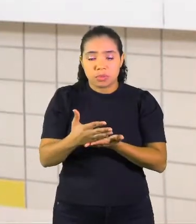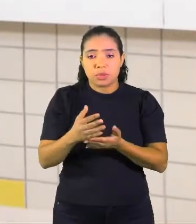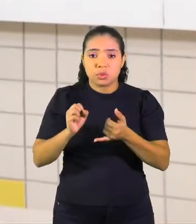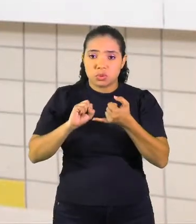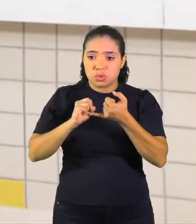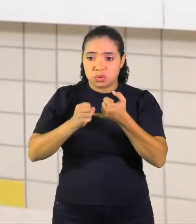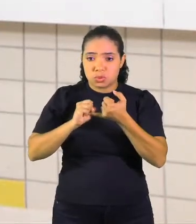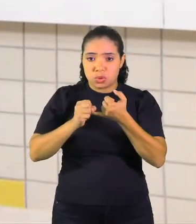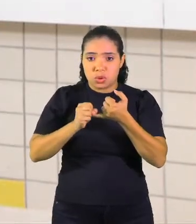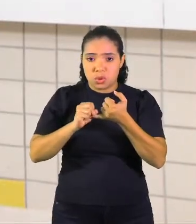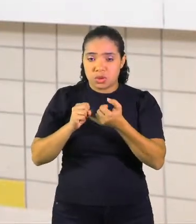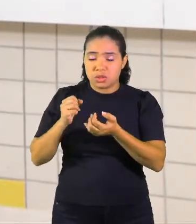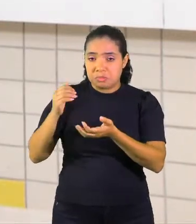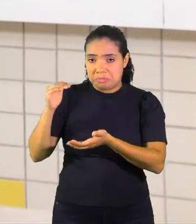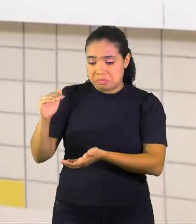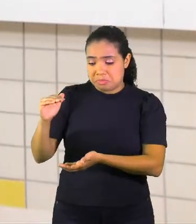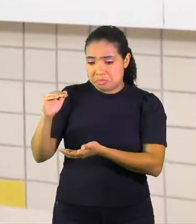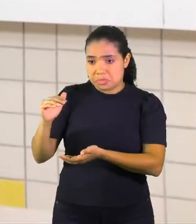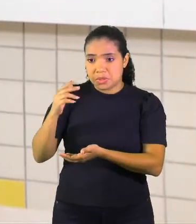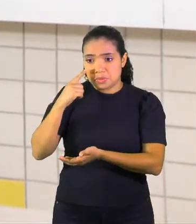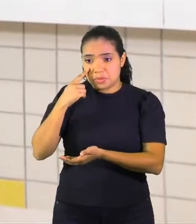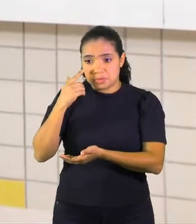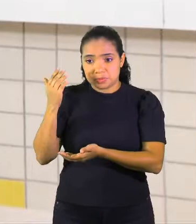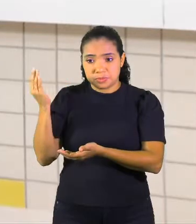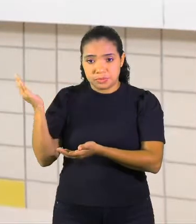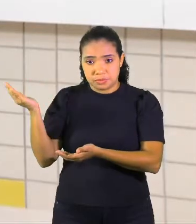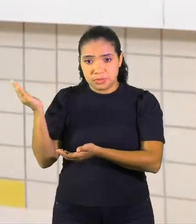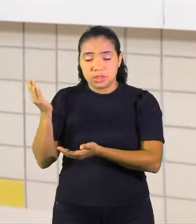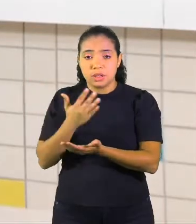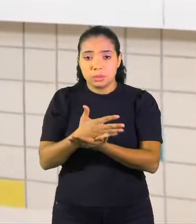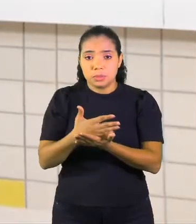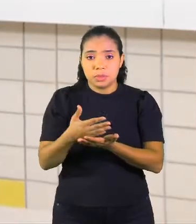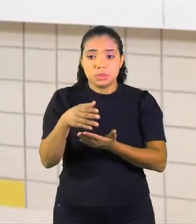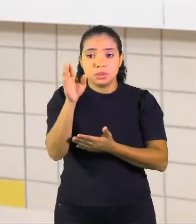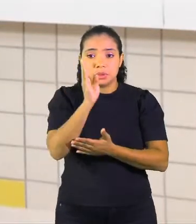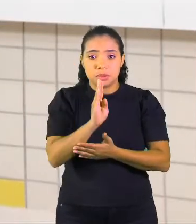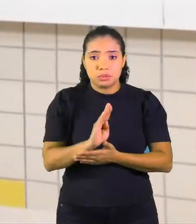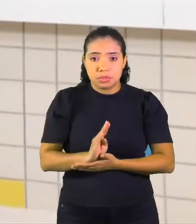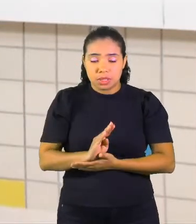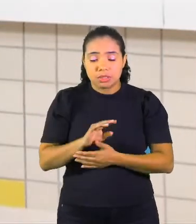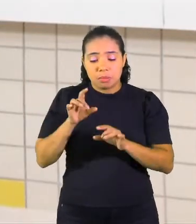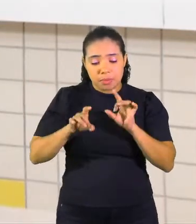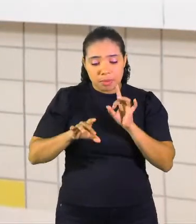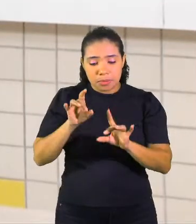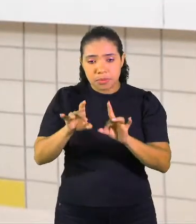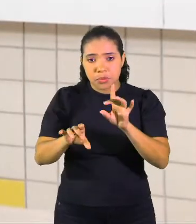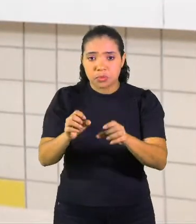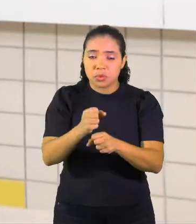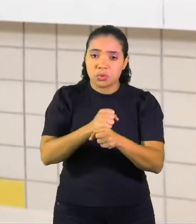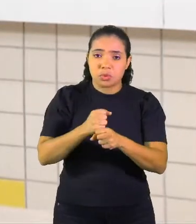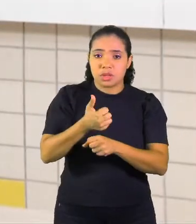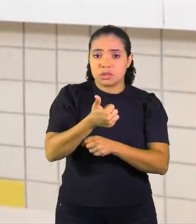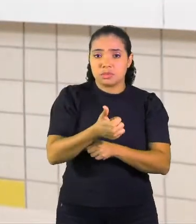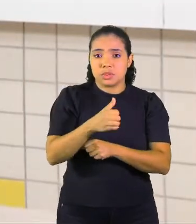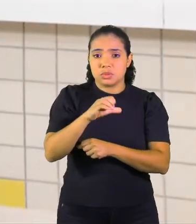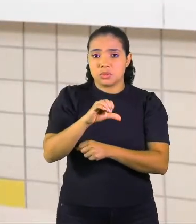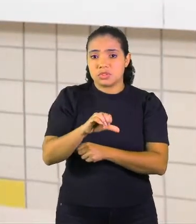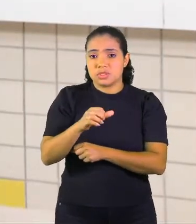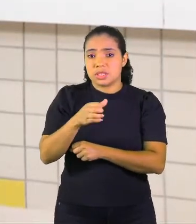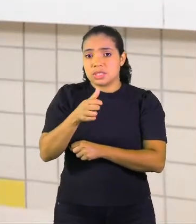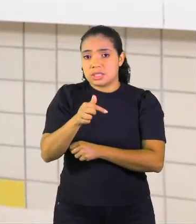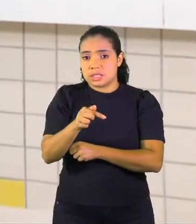soja, que começou aqui no Brasil a ser produzida no ano de